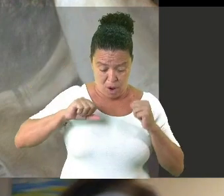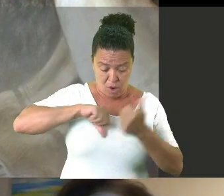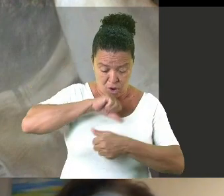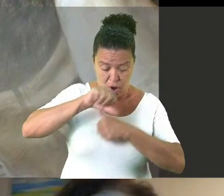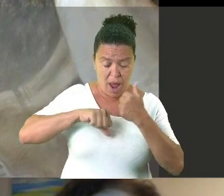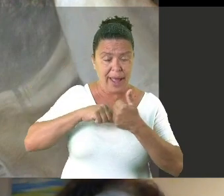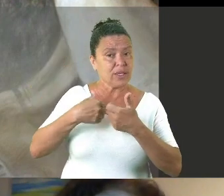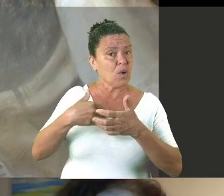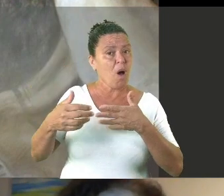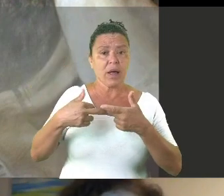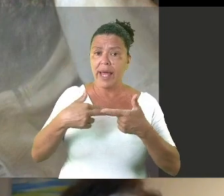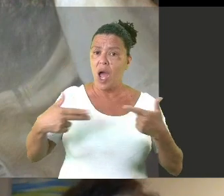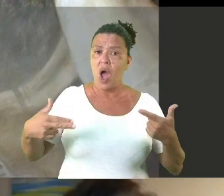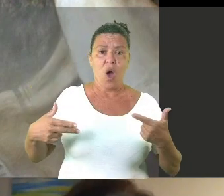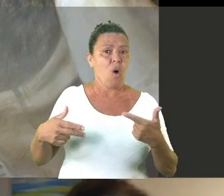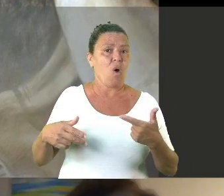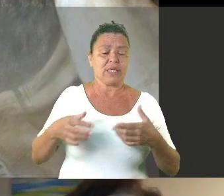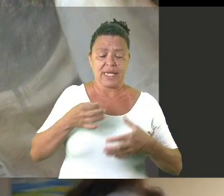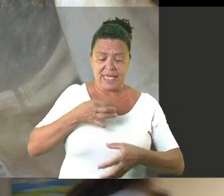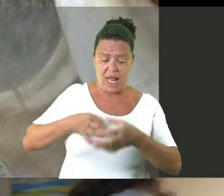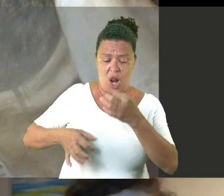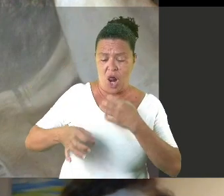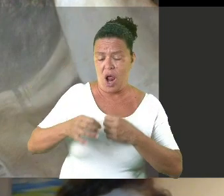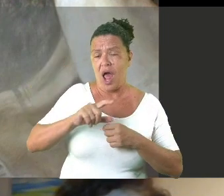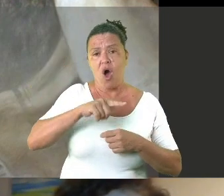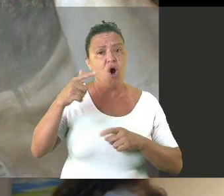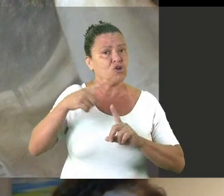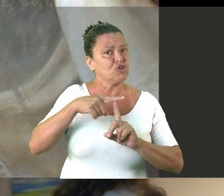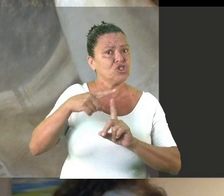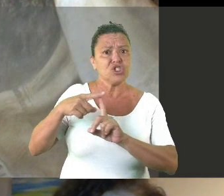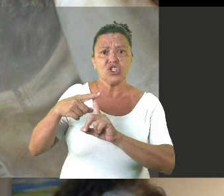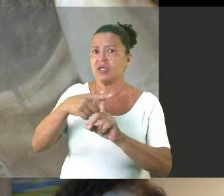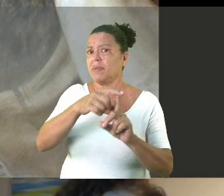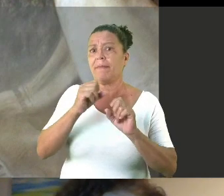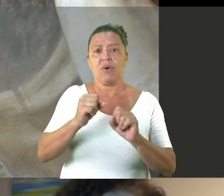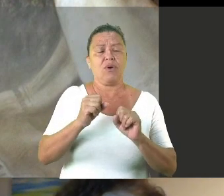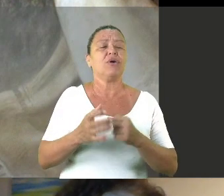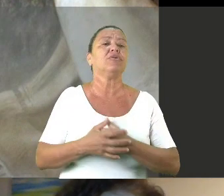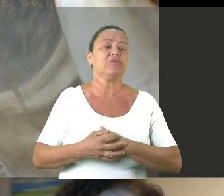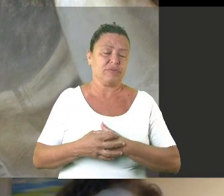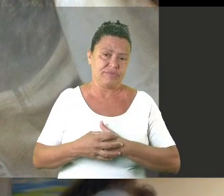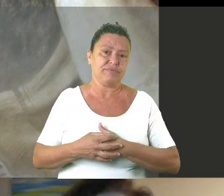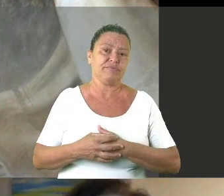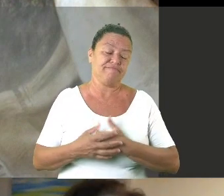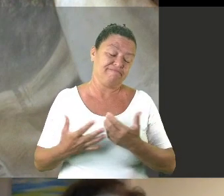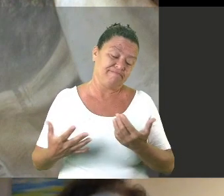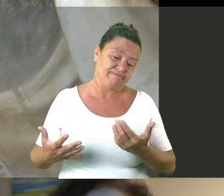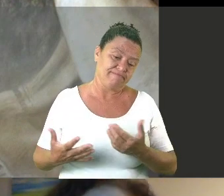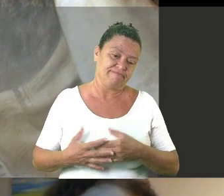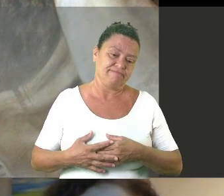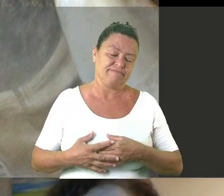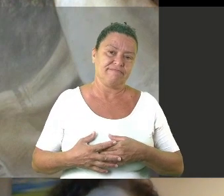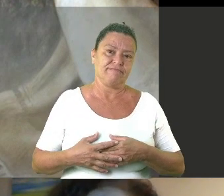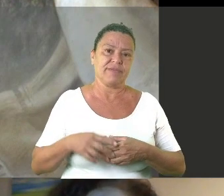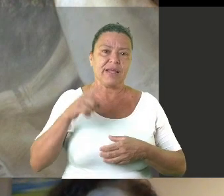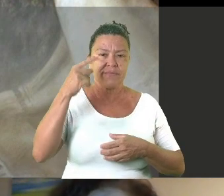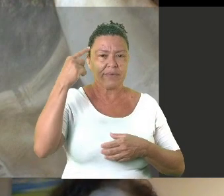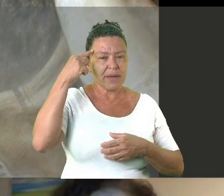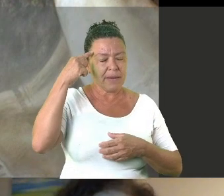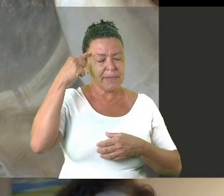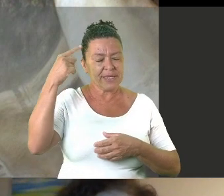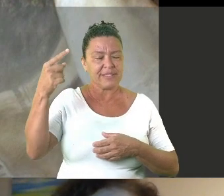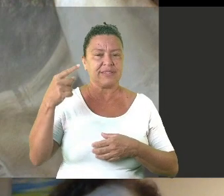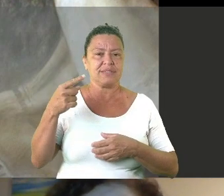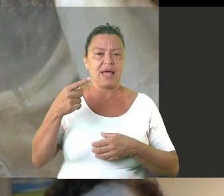em qualquer outra célula, de qualquer outro tipo de célula. Então, enviar